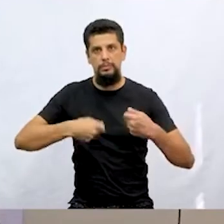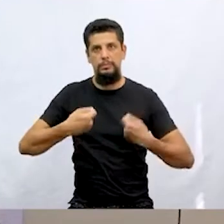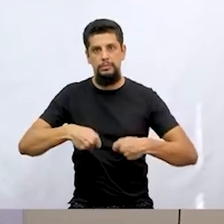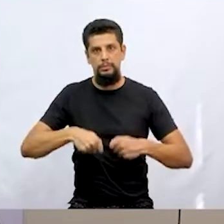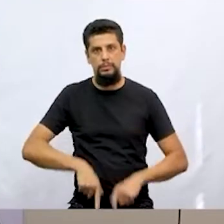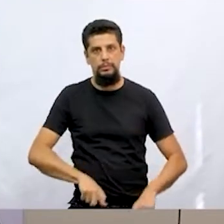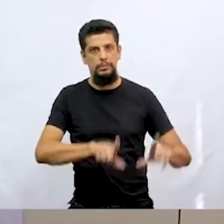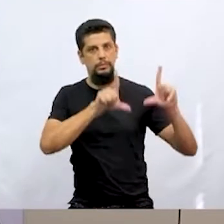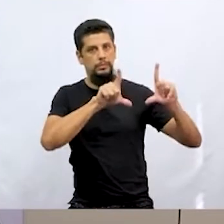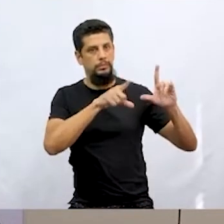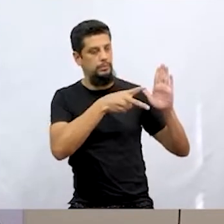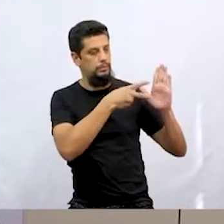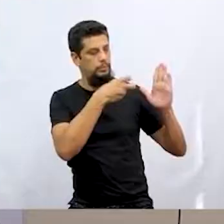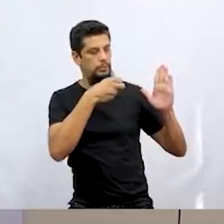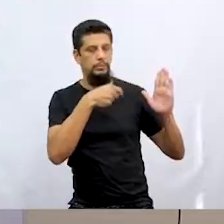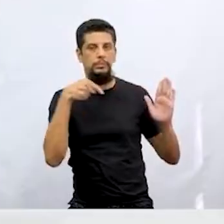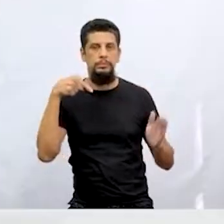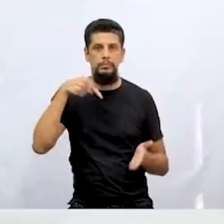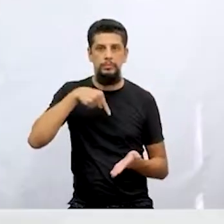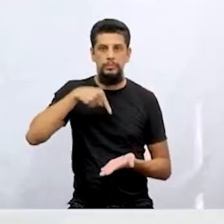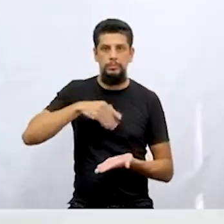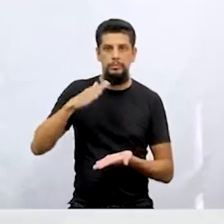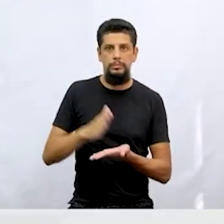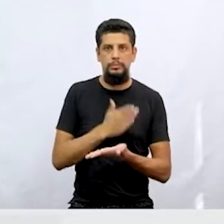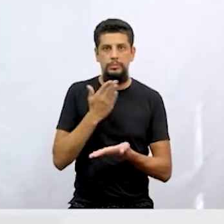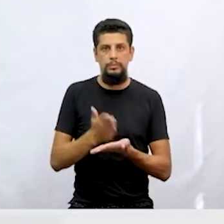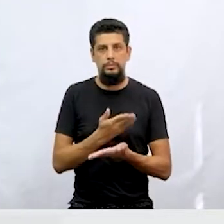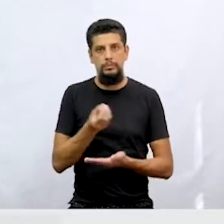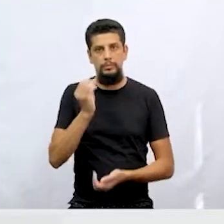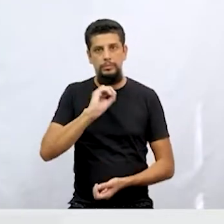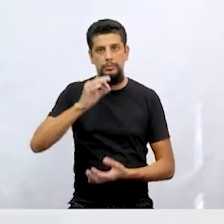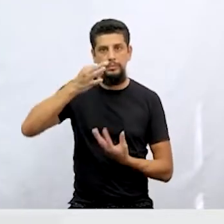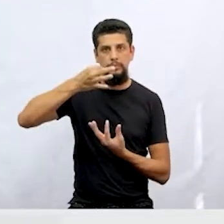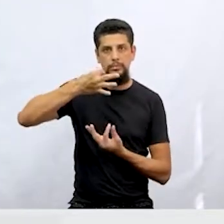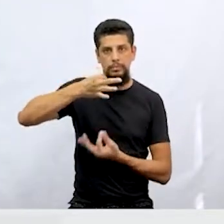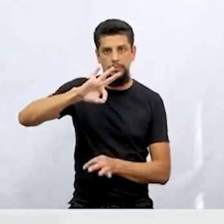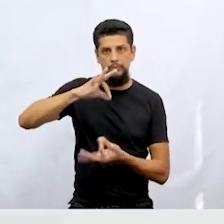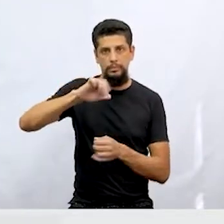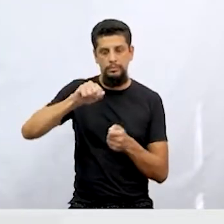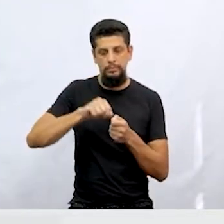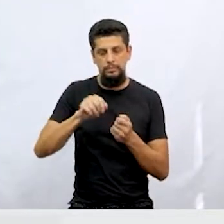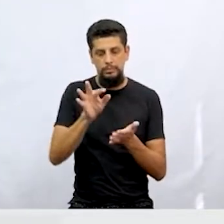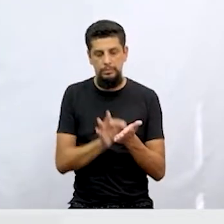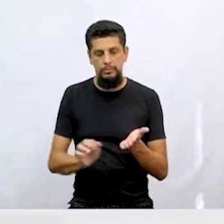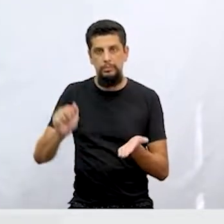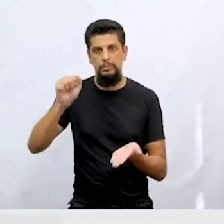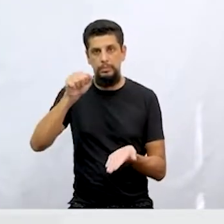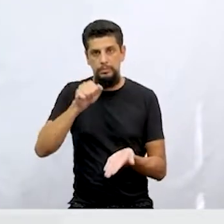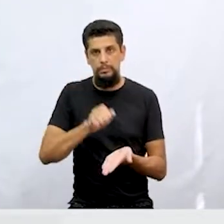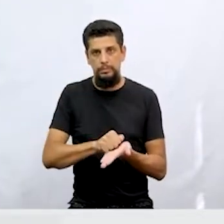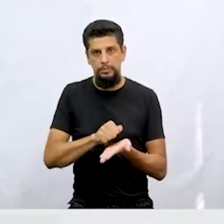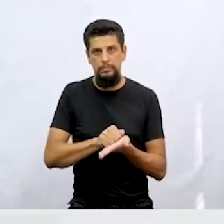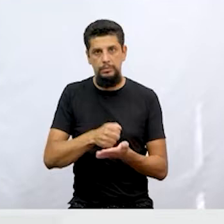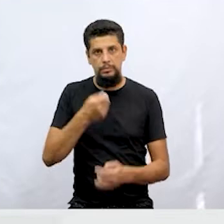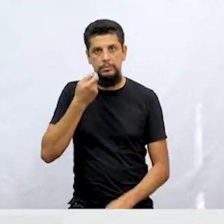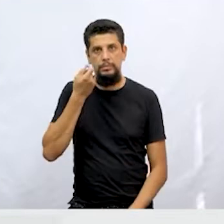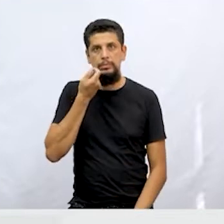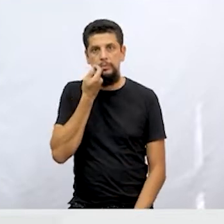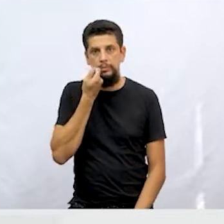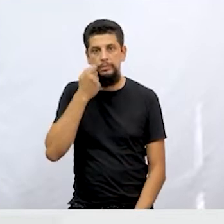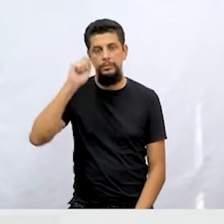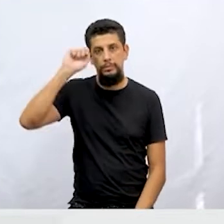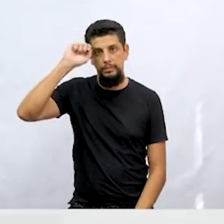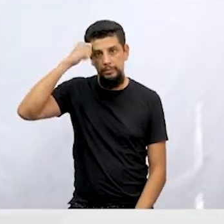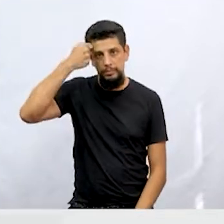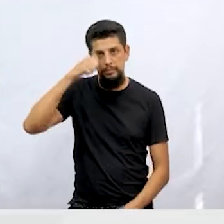na tela. O caderno ou uma folha de sulfite para fazer o registro, lápis